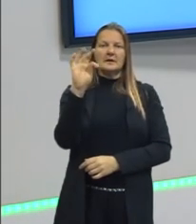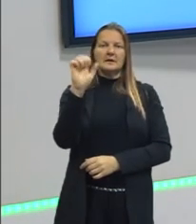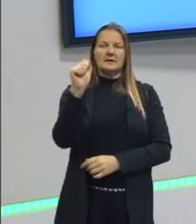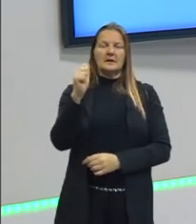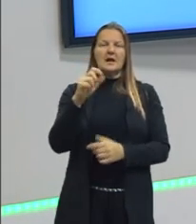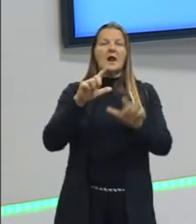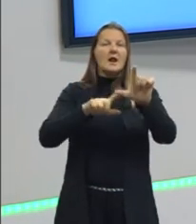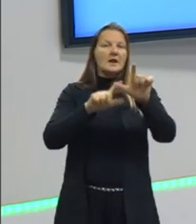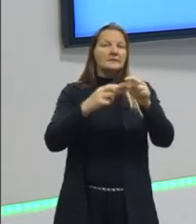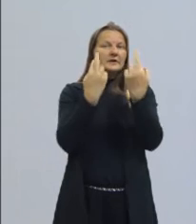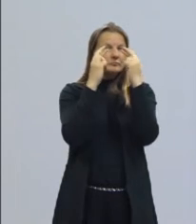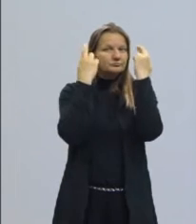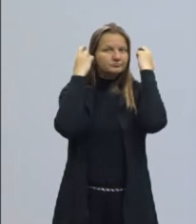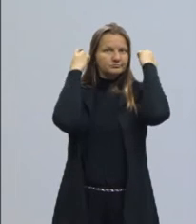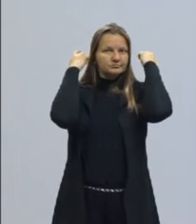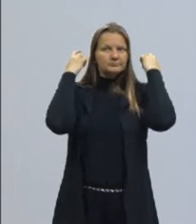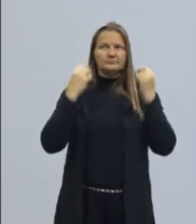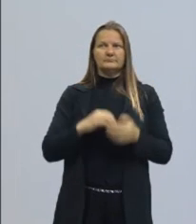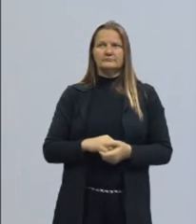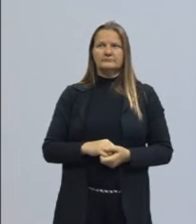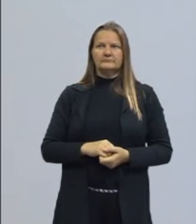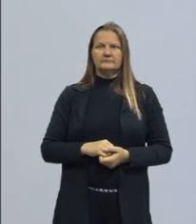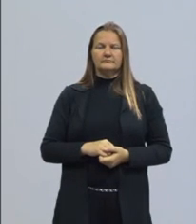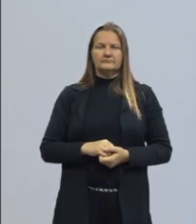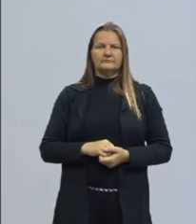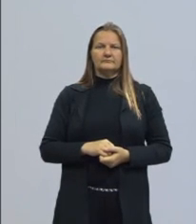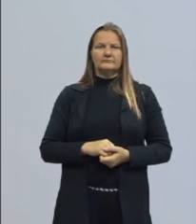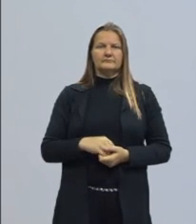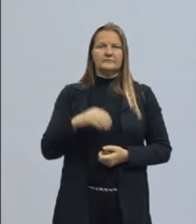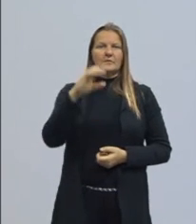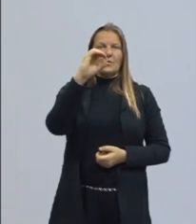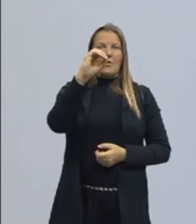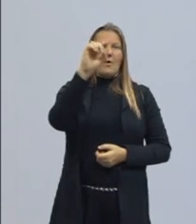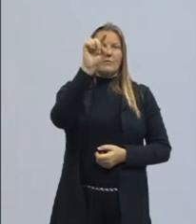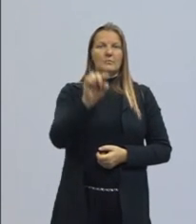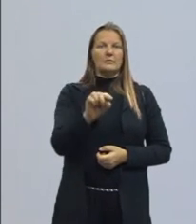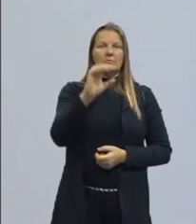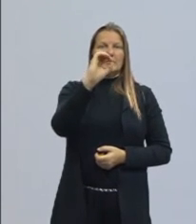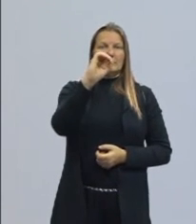que essa letrinha aqui né é tipo um mó riscadinho no meio